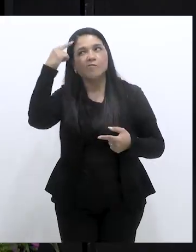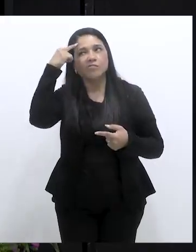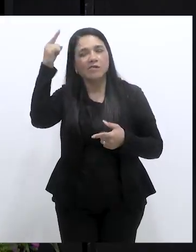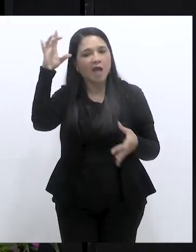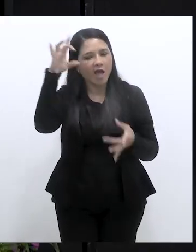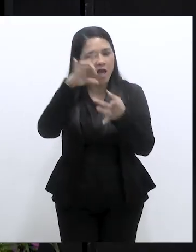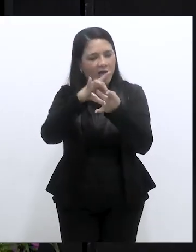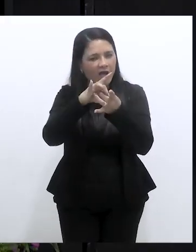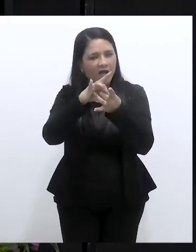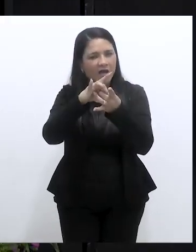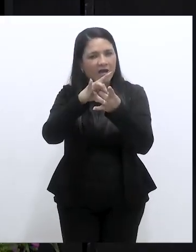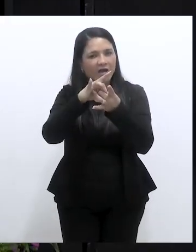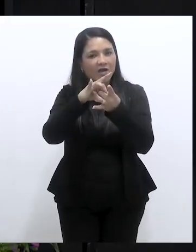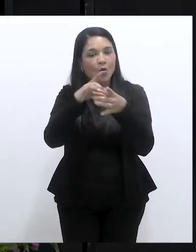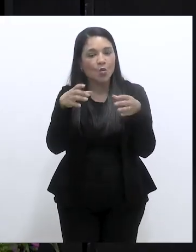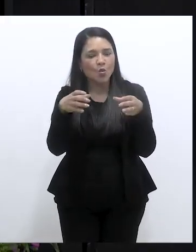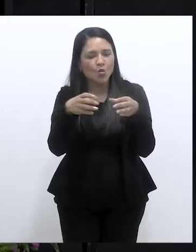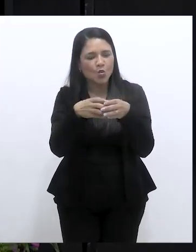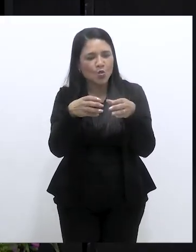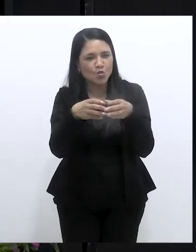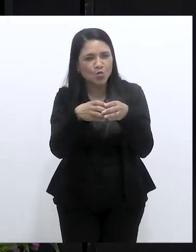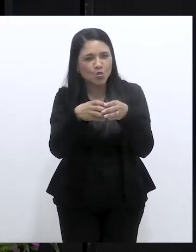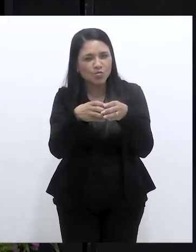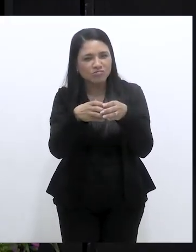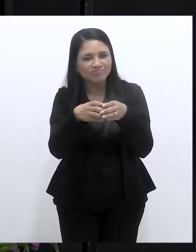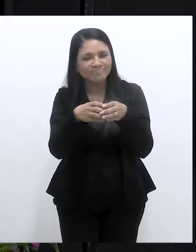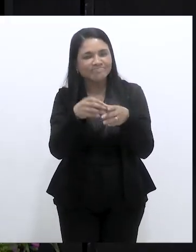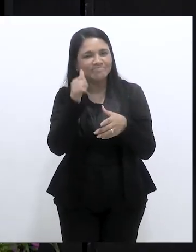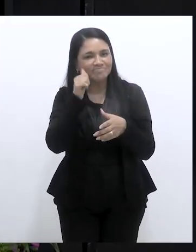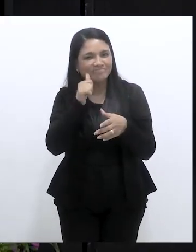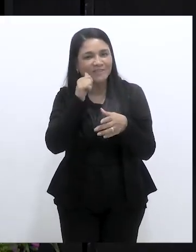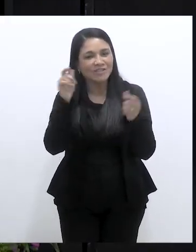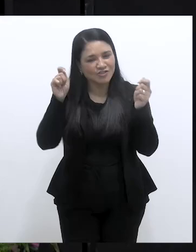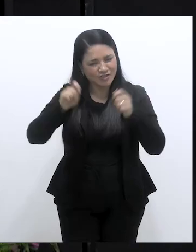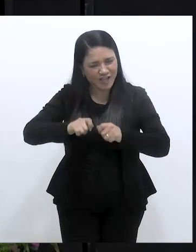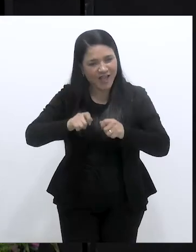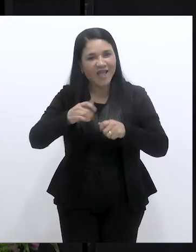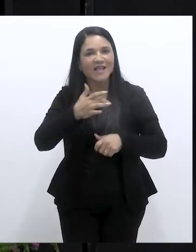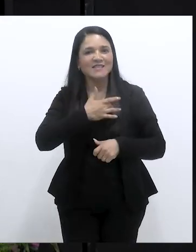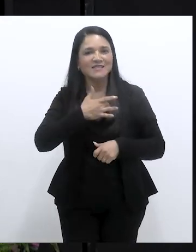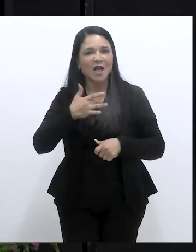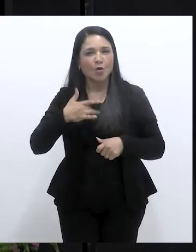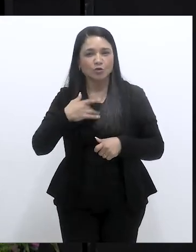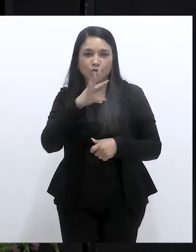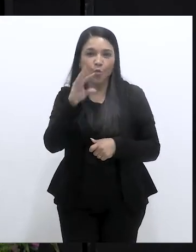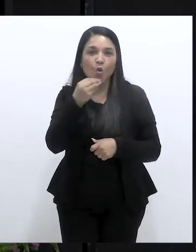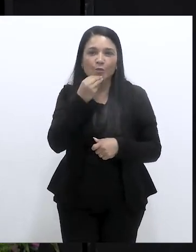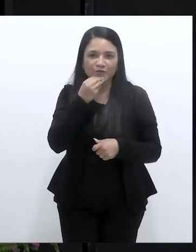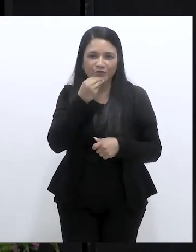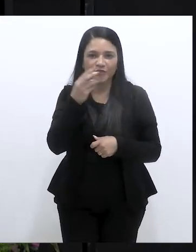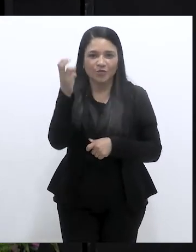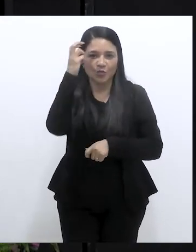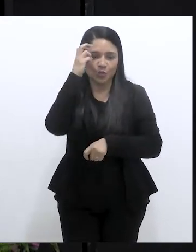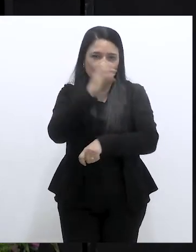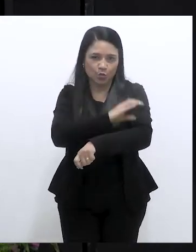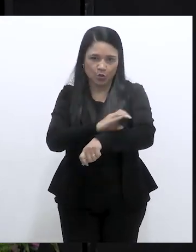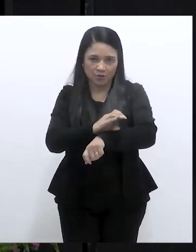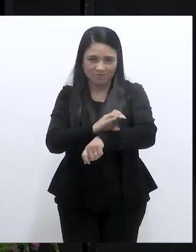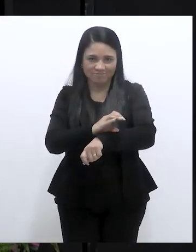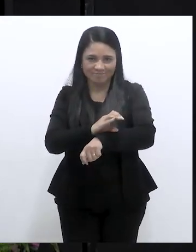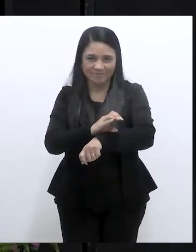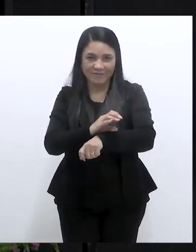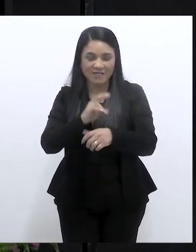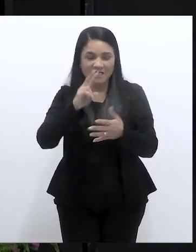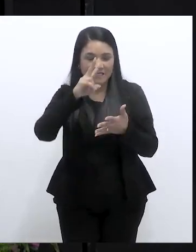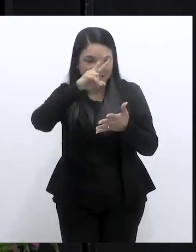eu vou esbarrando nessa ideia, pensando o quanto que esse grupo já deu de saúde para vocês, além da cultura, além do óbvio. O óbvio é a